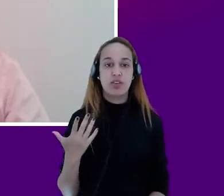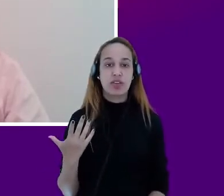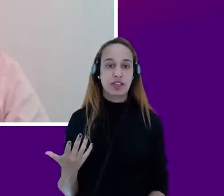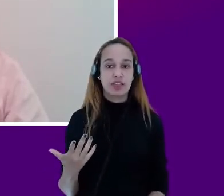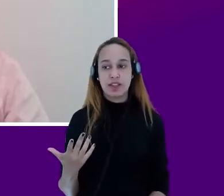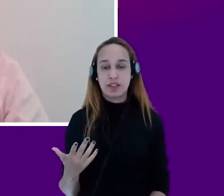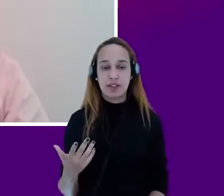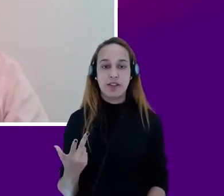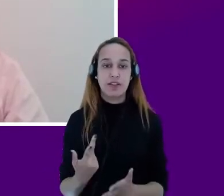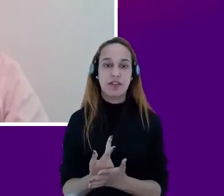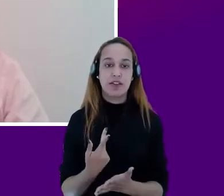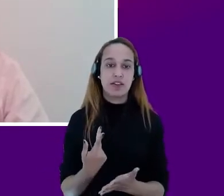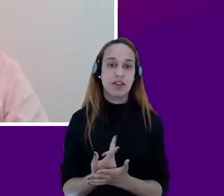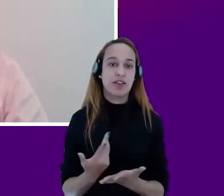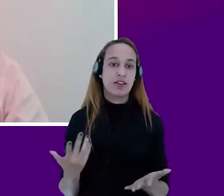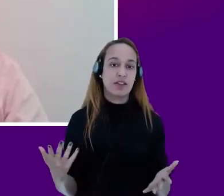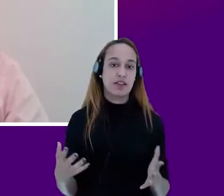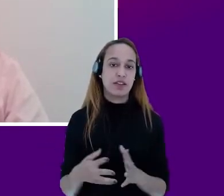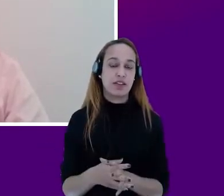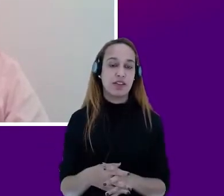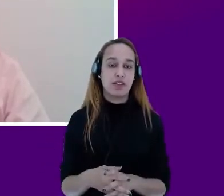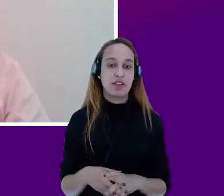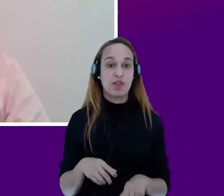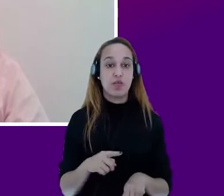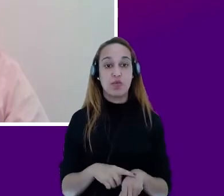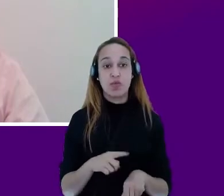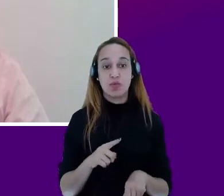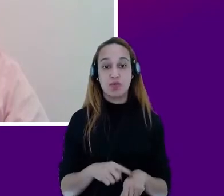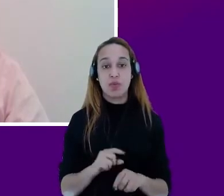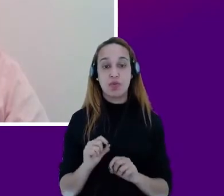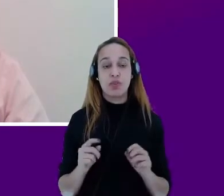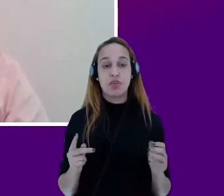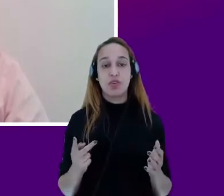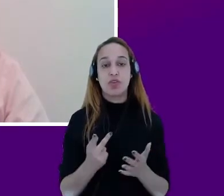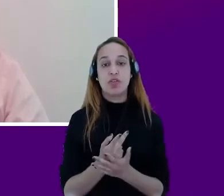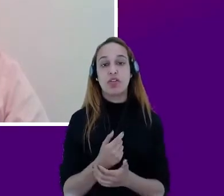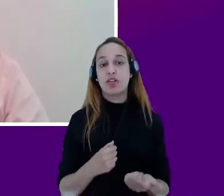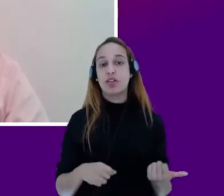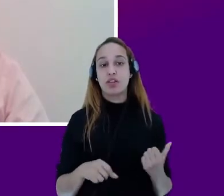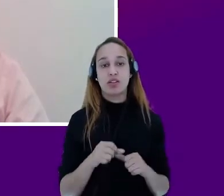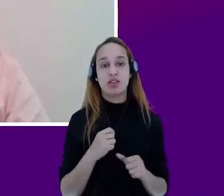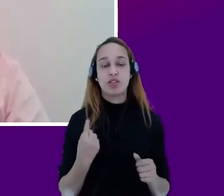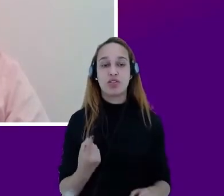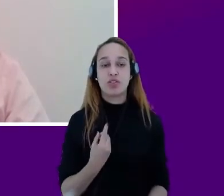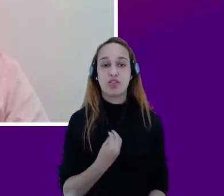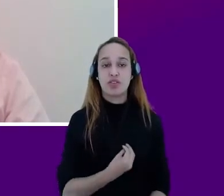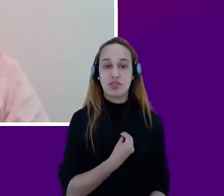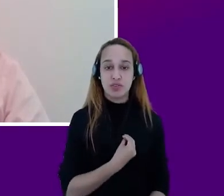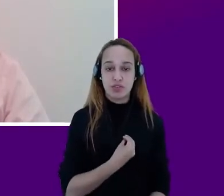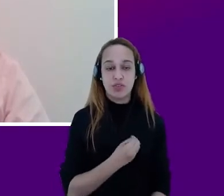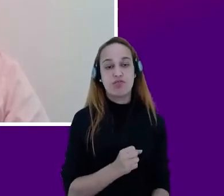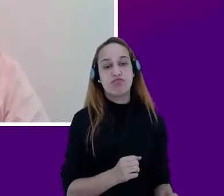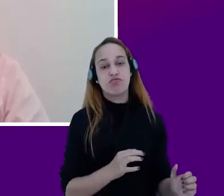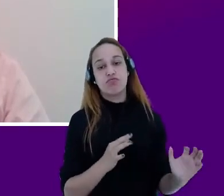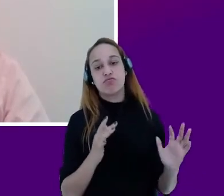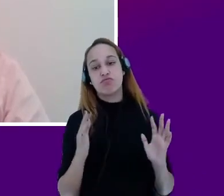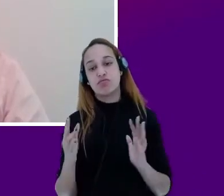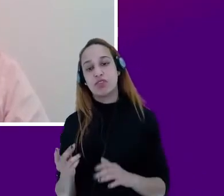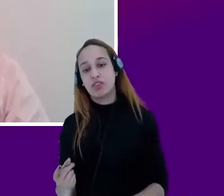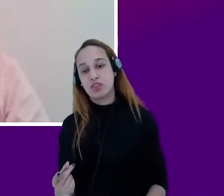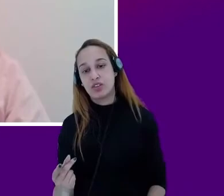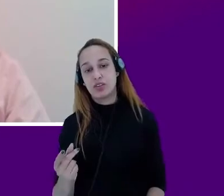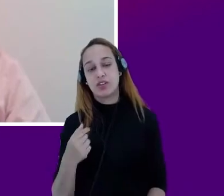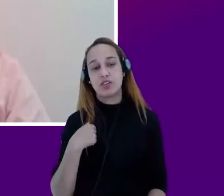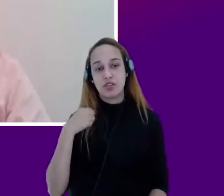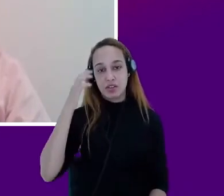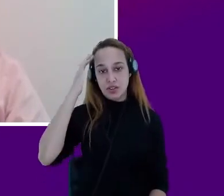estanque. Em momento algum, a transformação digital vai ser estanque. A gente vive evolução e vai viver para todo sempre. Só acho que o